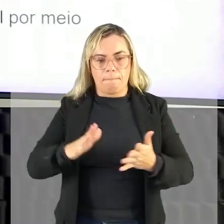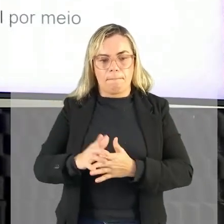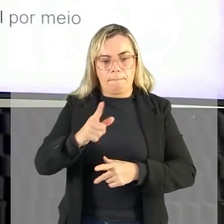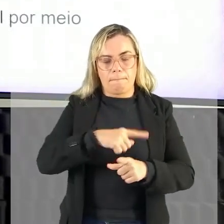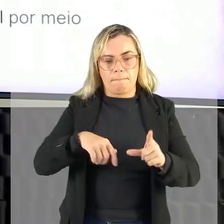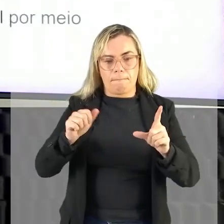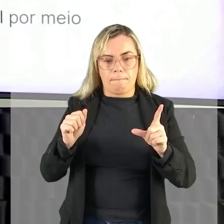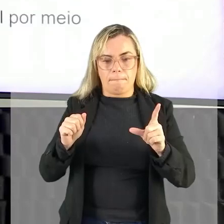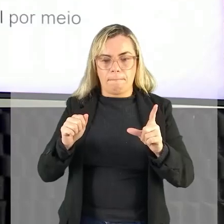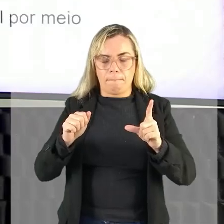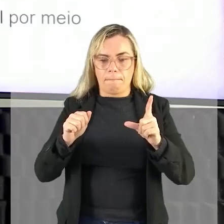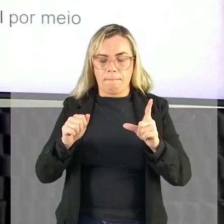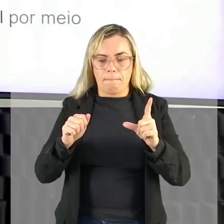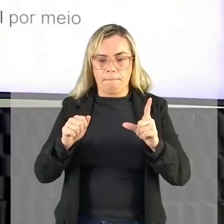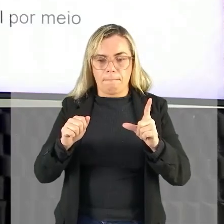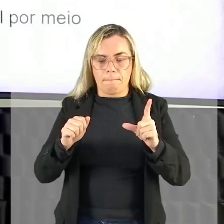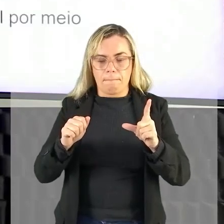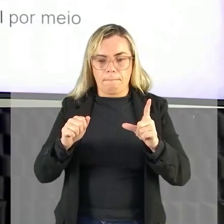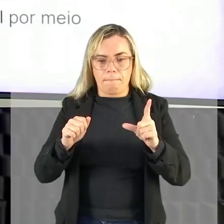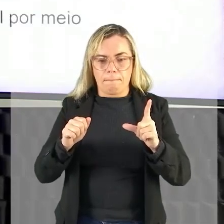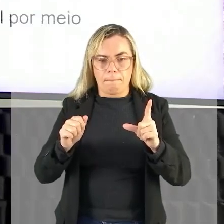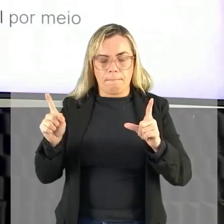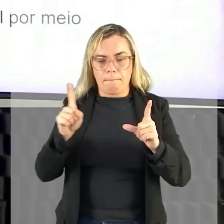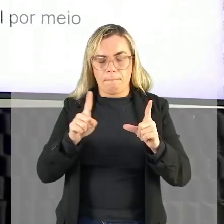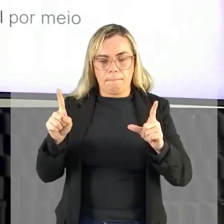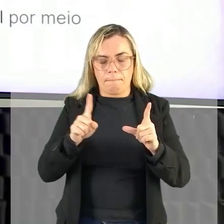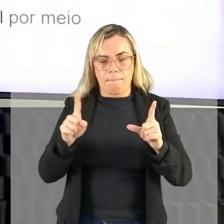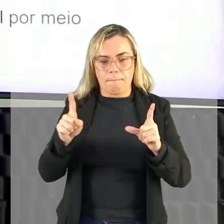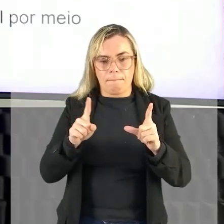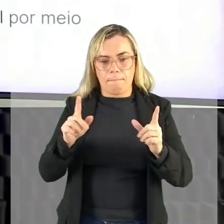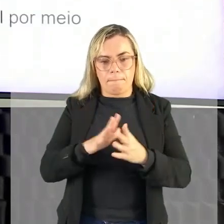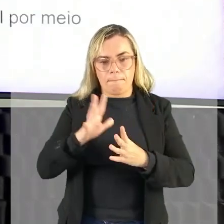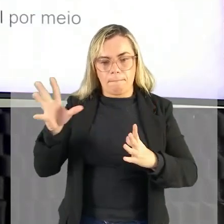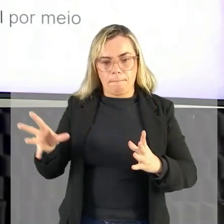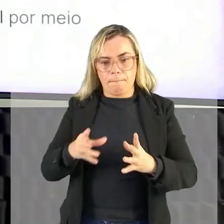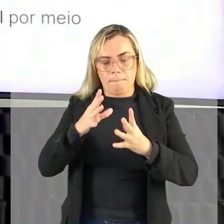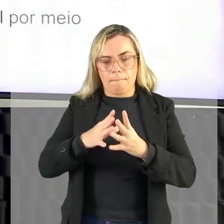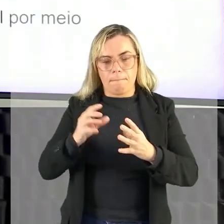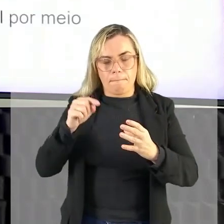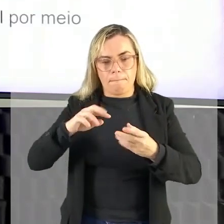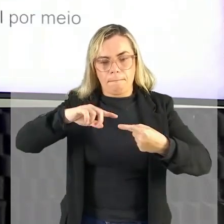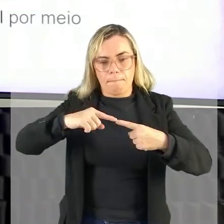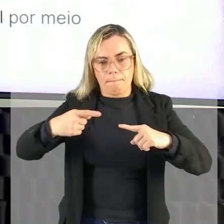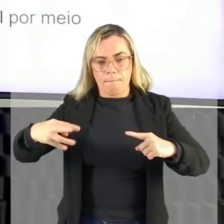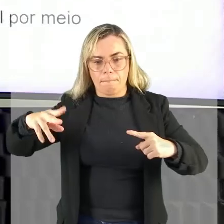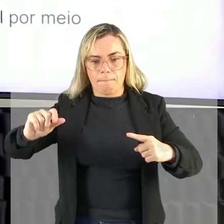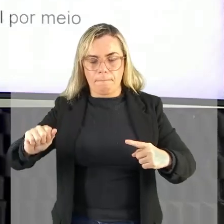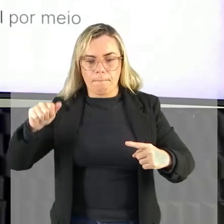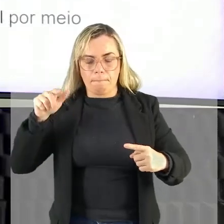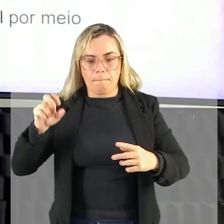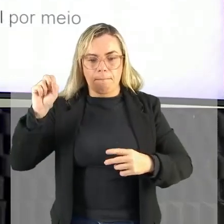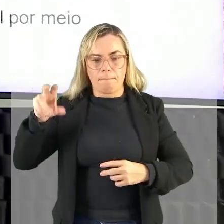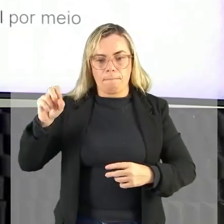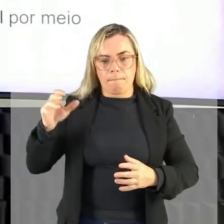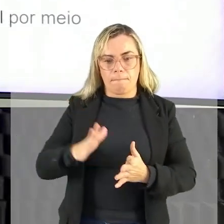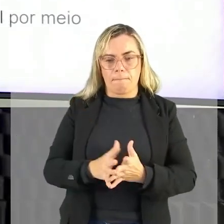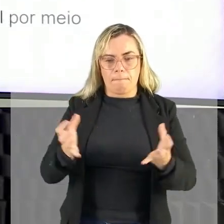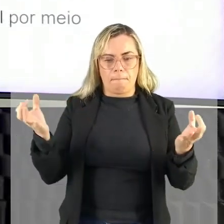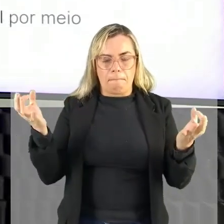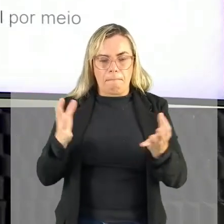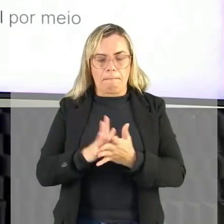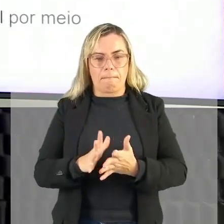o RNA viral para otimizar a técnica? Não, não adianta eu concentrar o RNA viral. A minha técnica quer